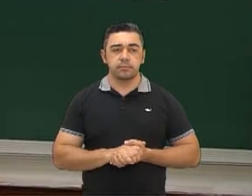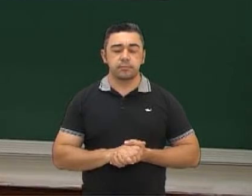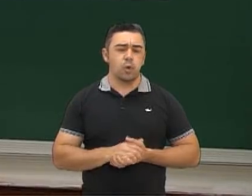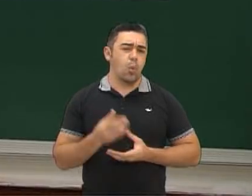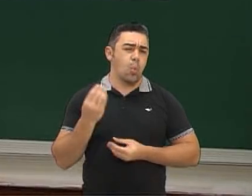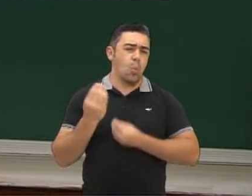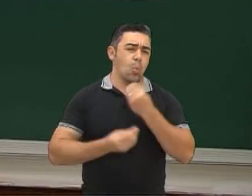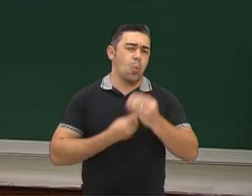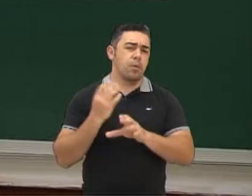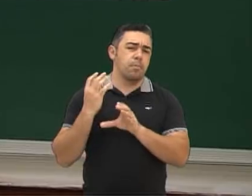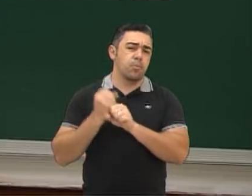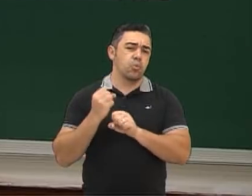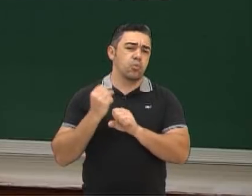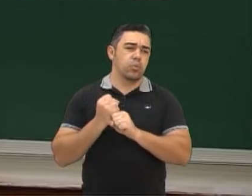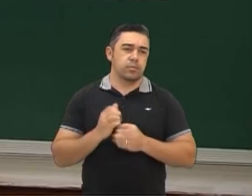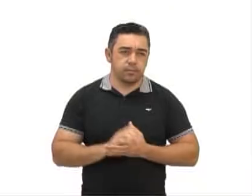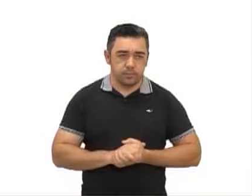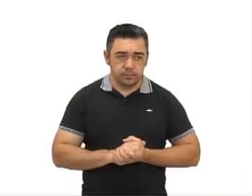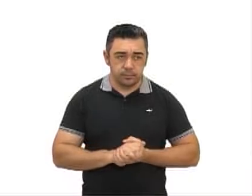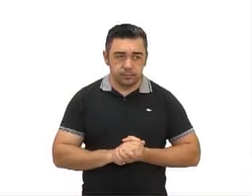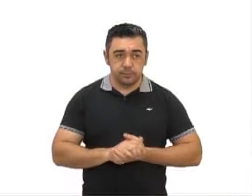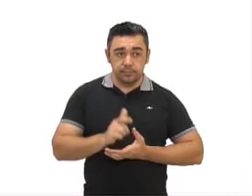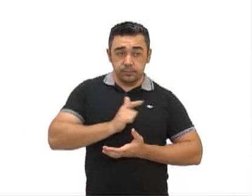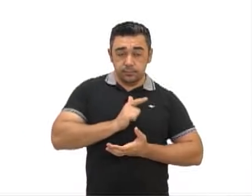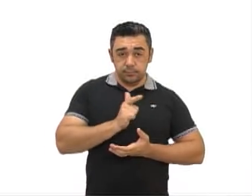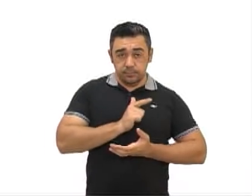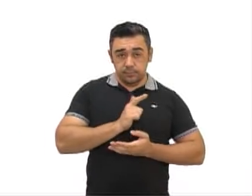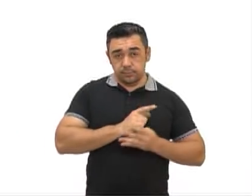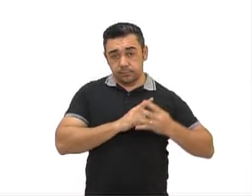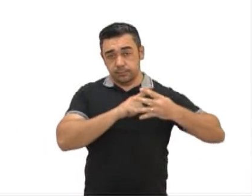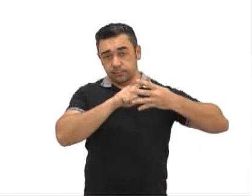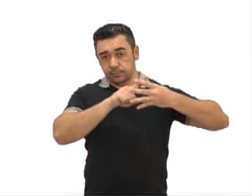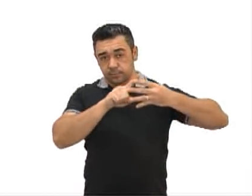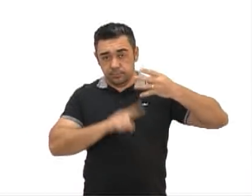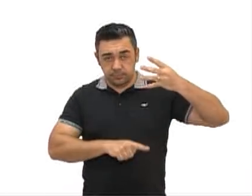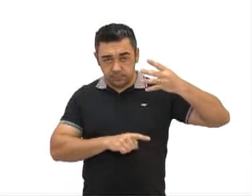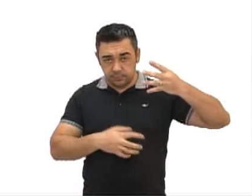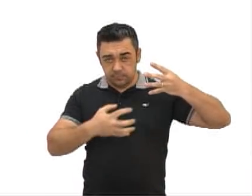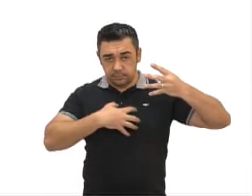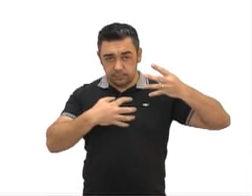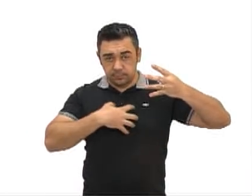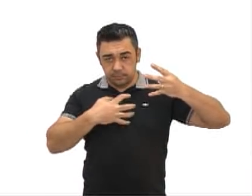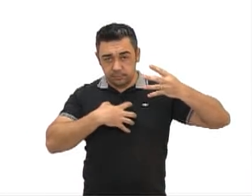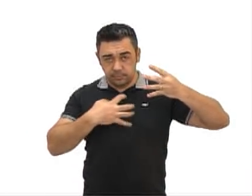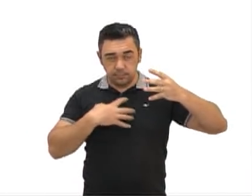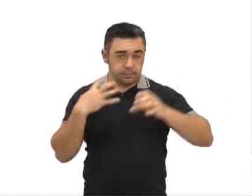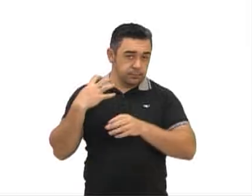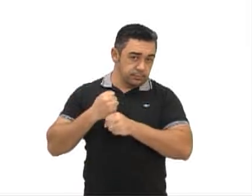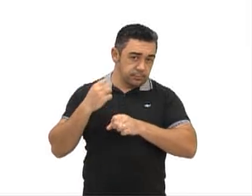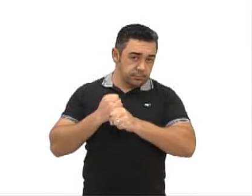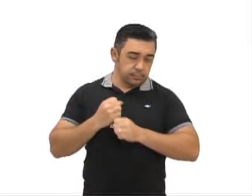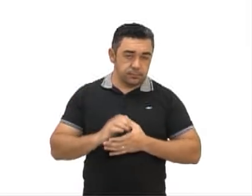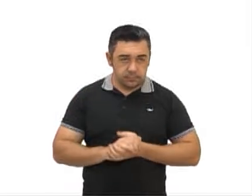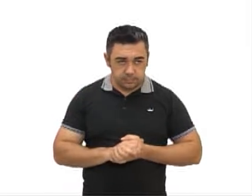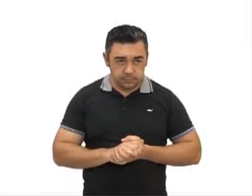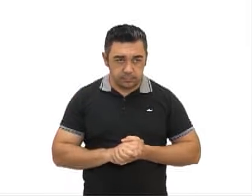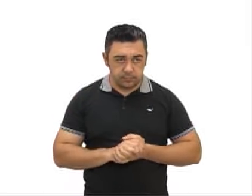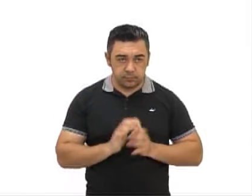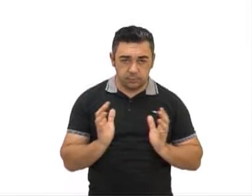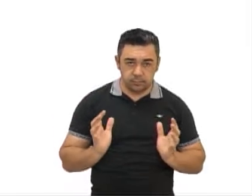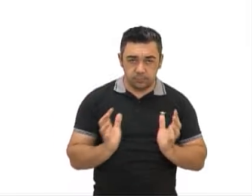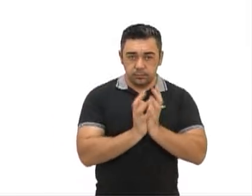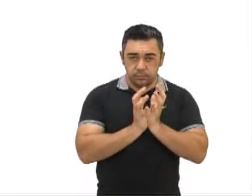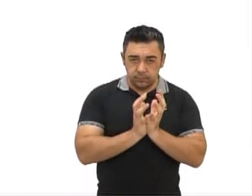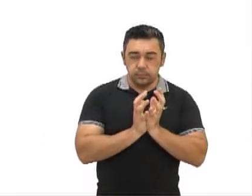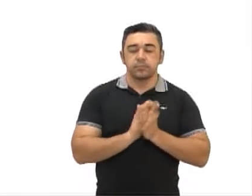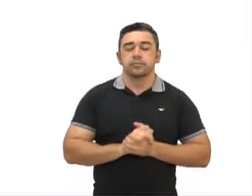A pontuação. No rugby, há 4 formas de você marcar pontos, né? Da equipe